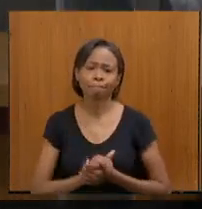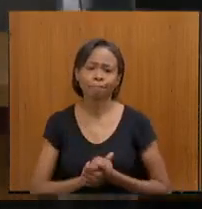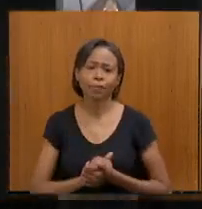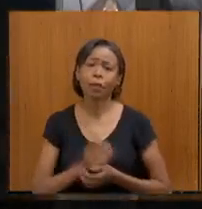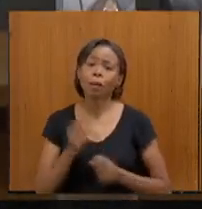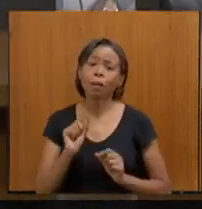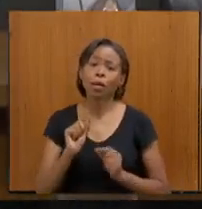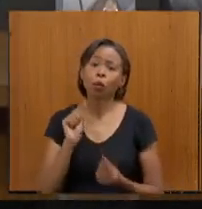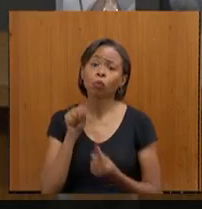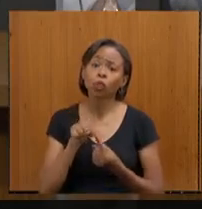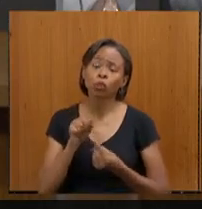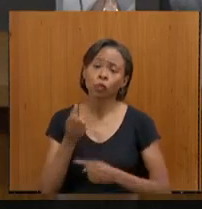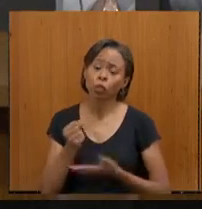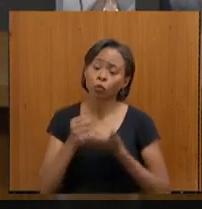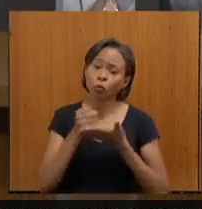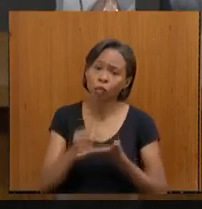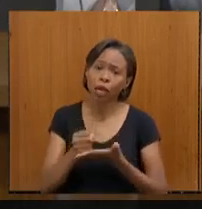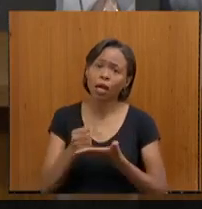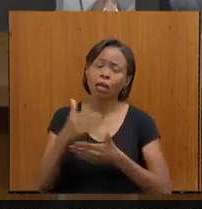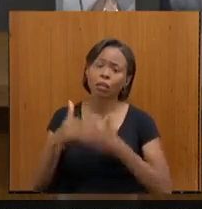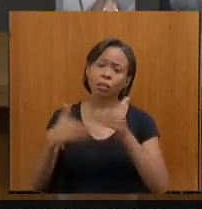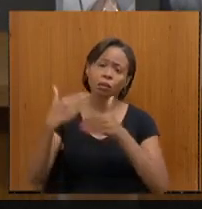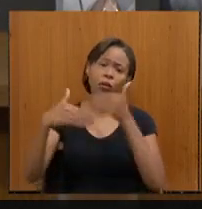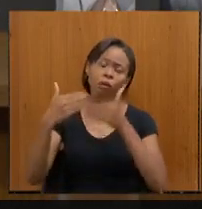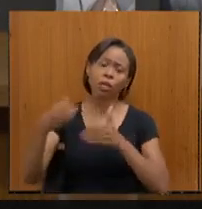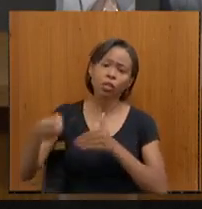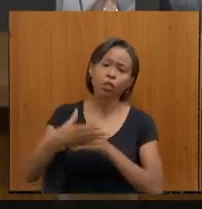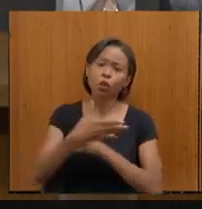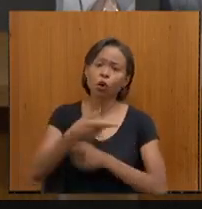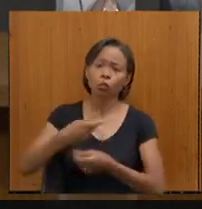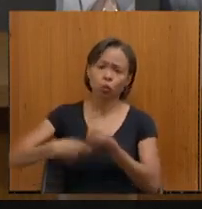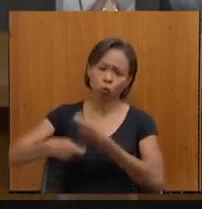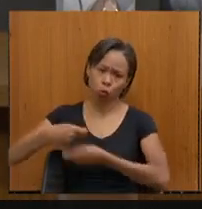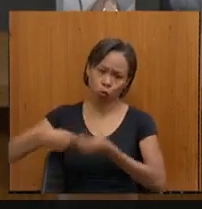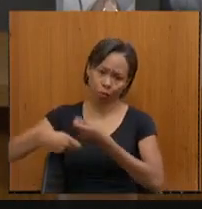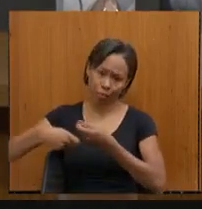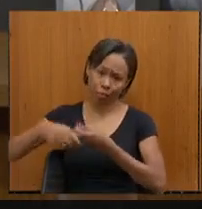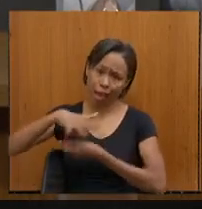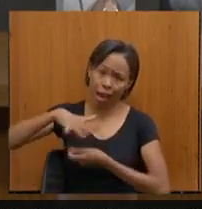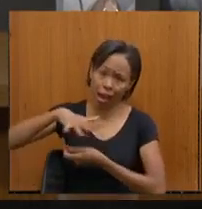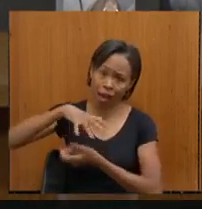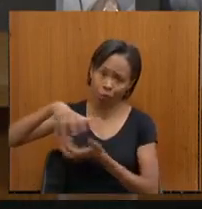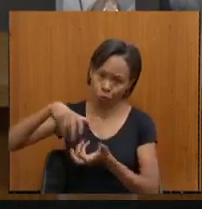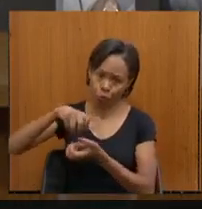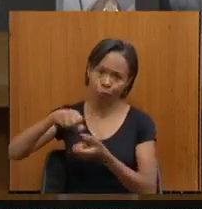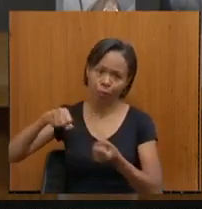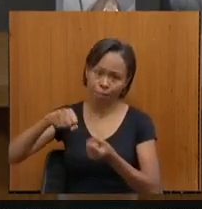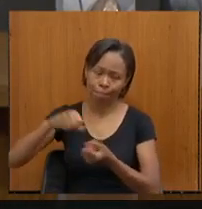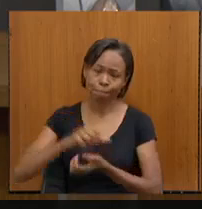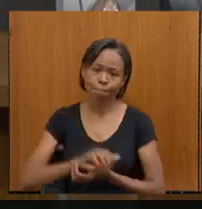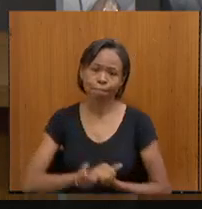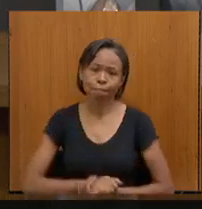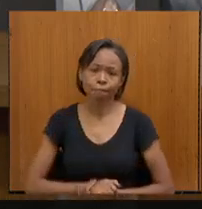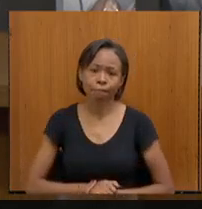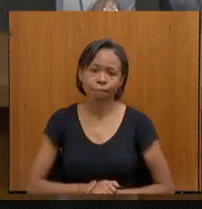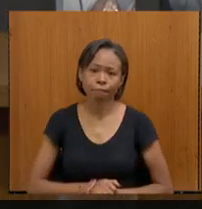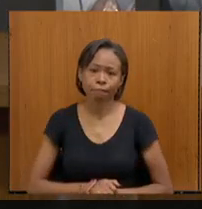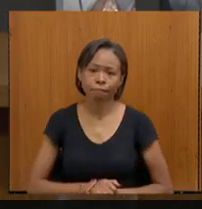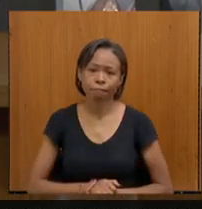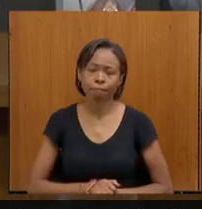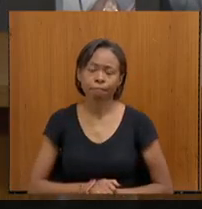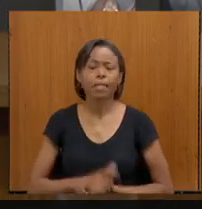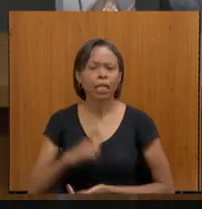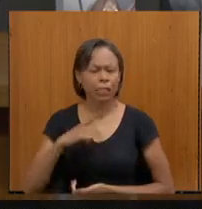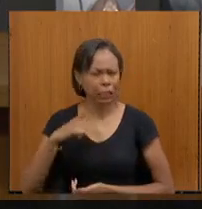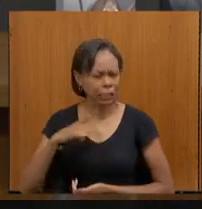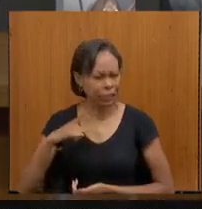ajudar no desenvolvimento desse dessa nova economia sustentável bom então nós temos